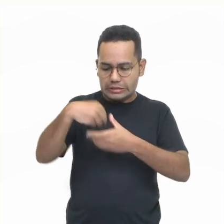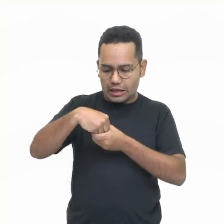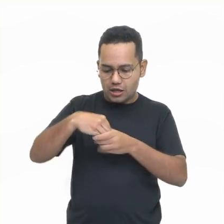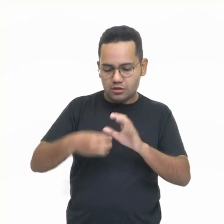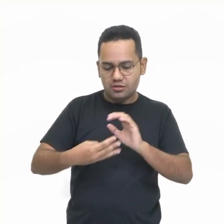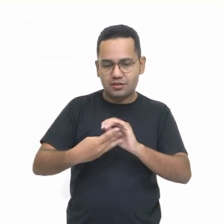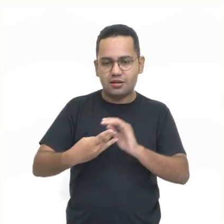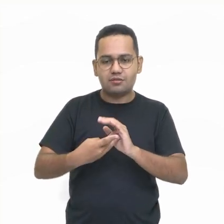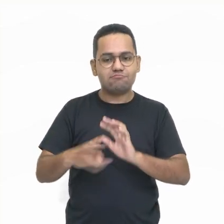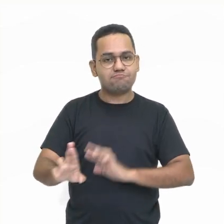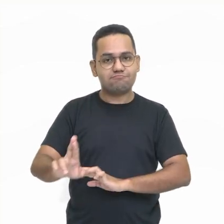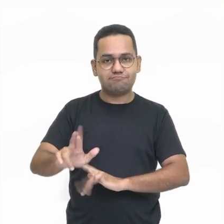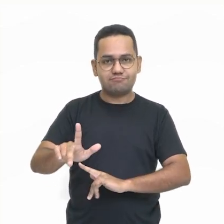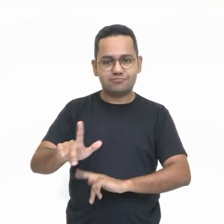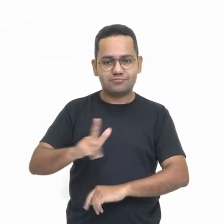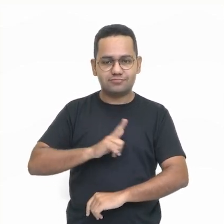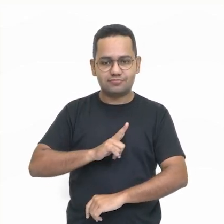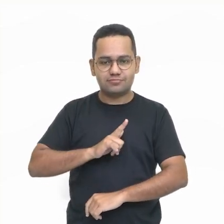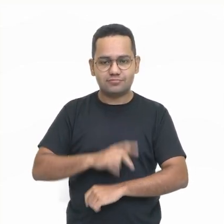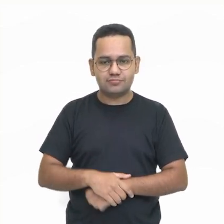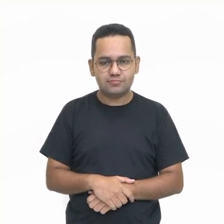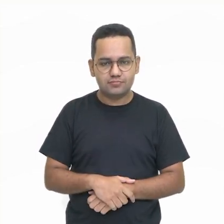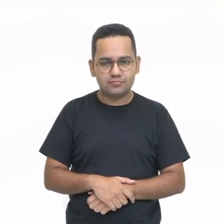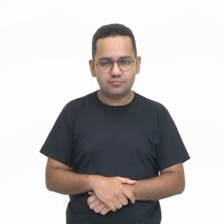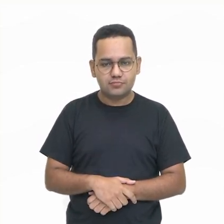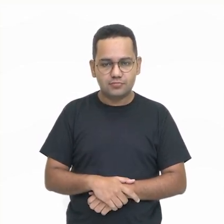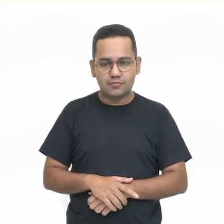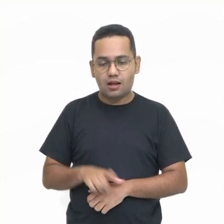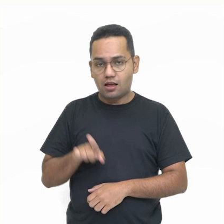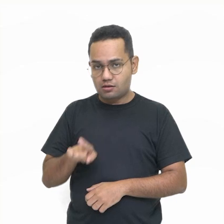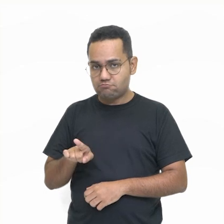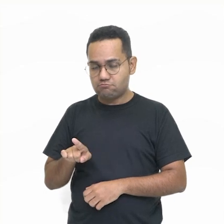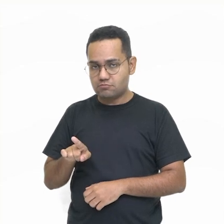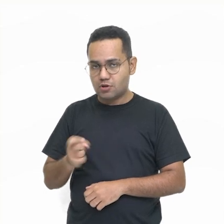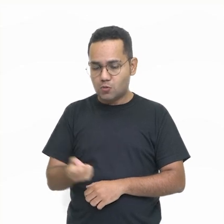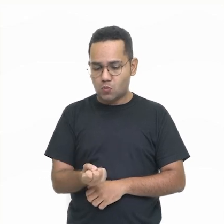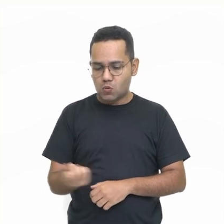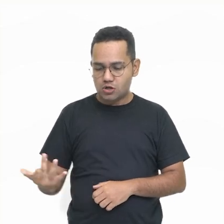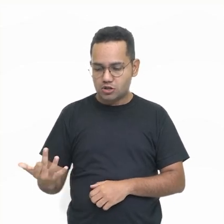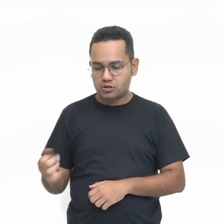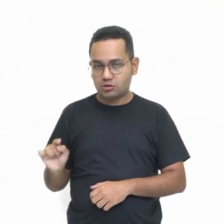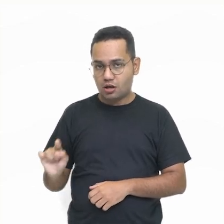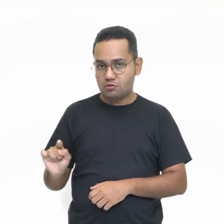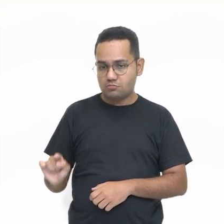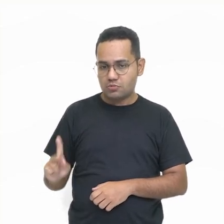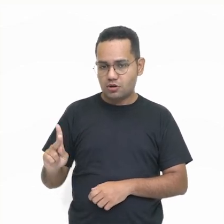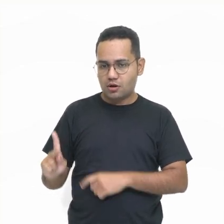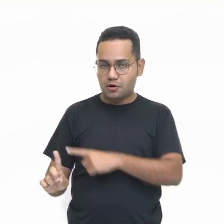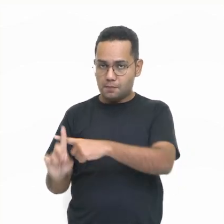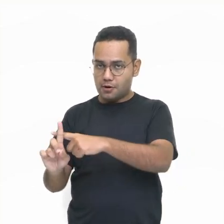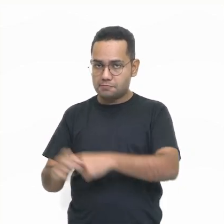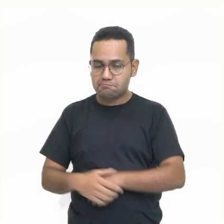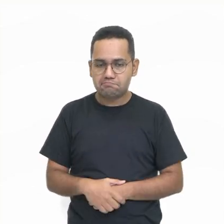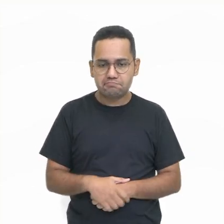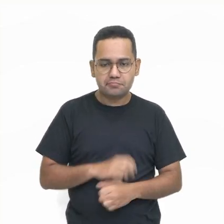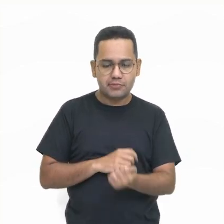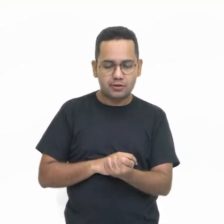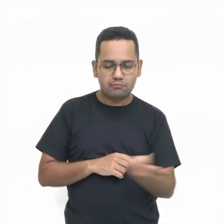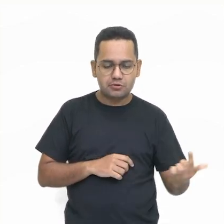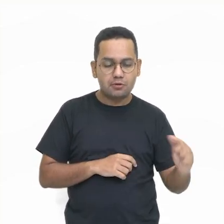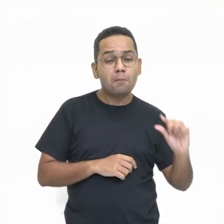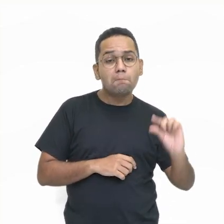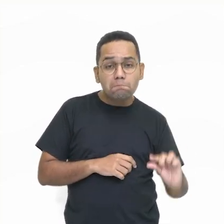é contrária. Nós temos uma alta concentração do K+, do potássio, e nós temos